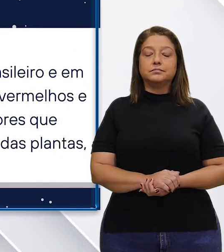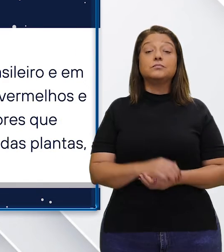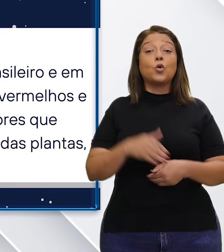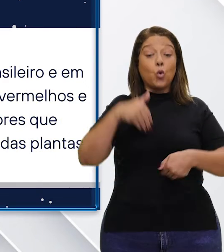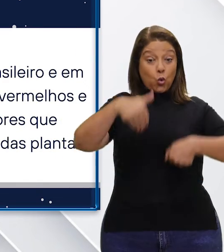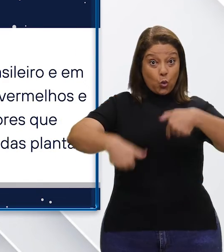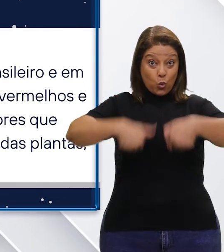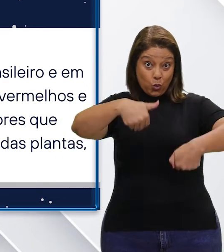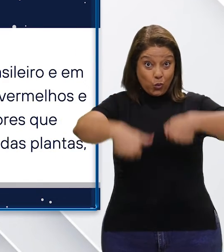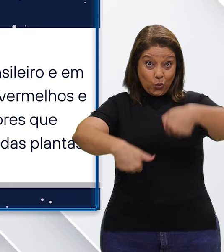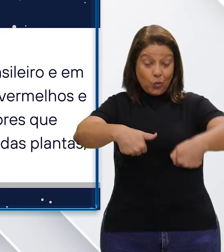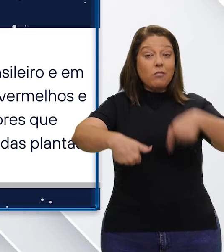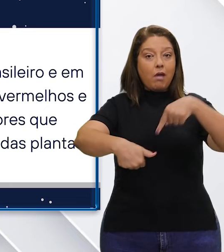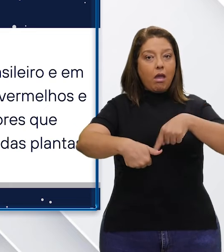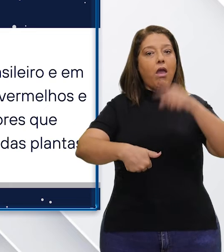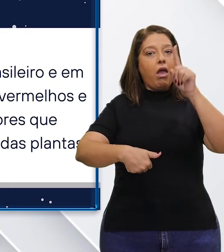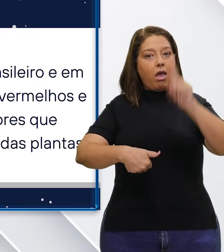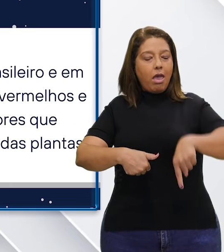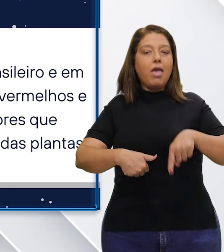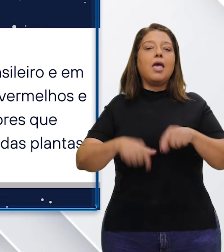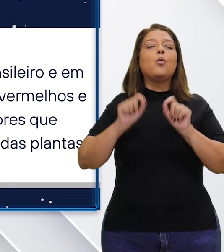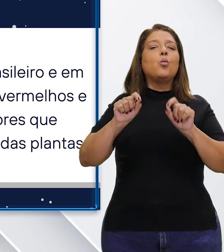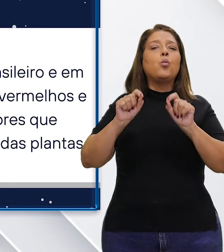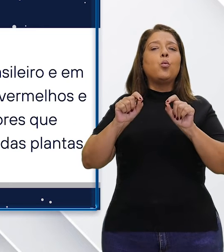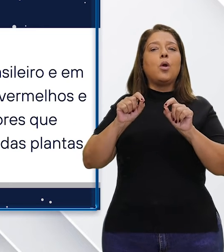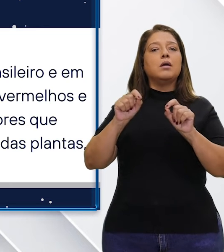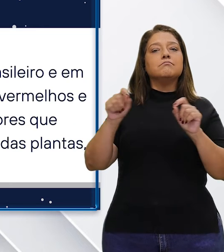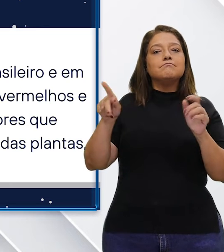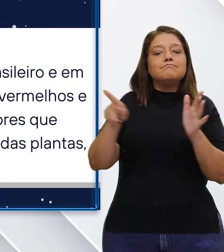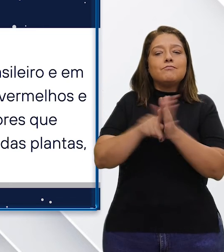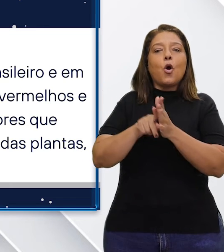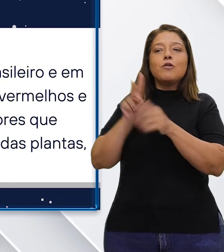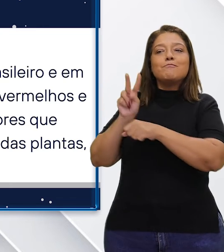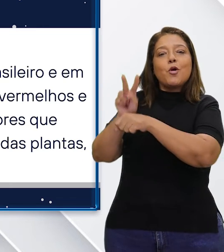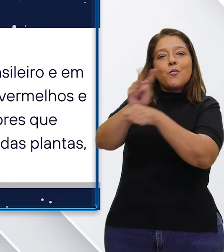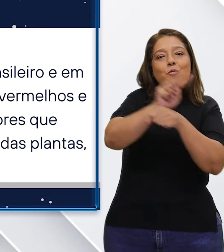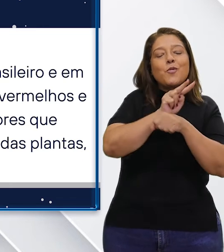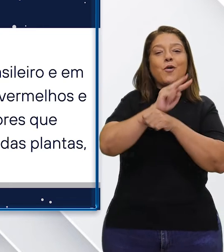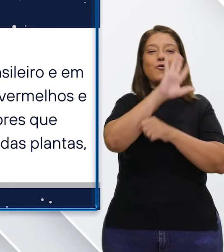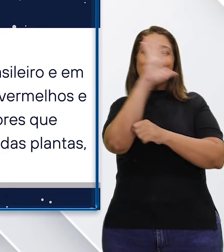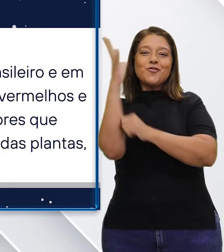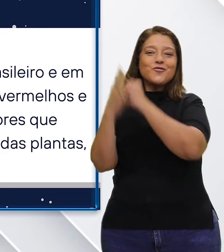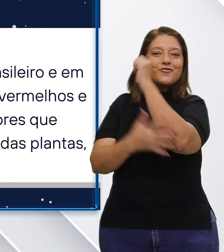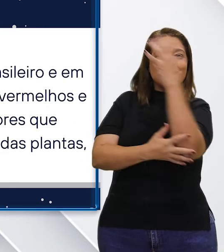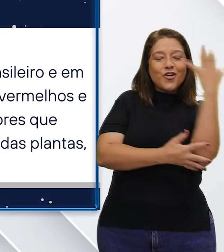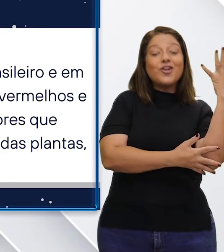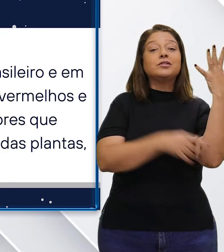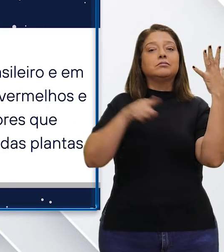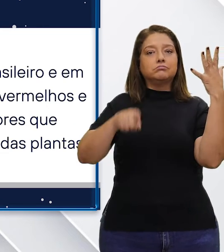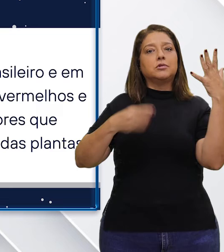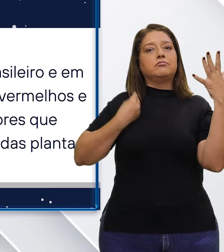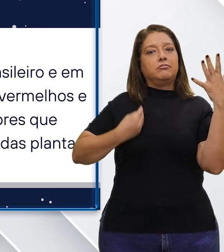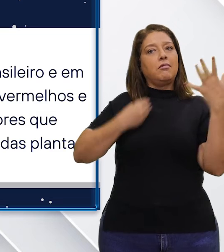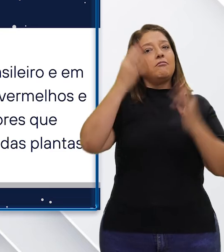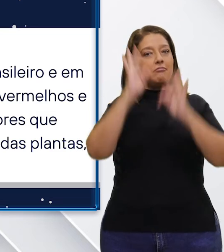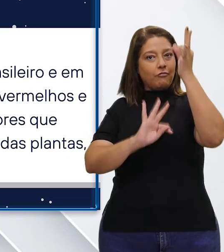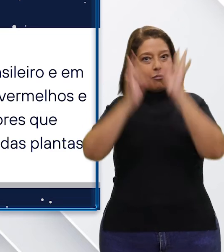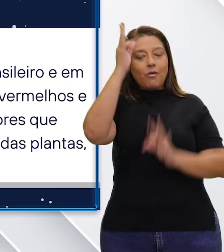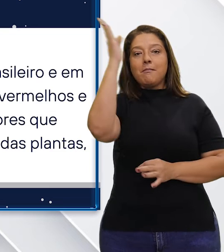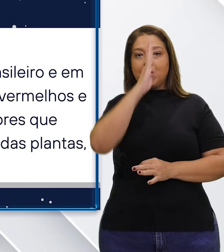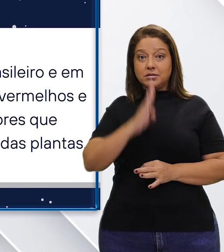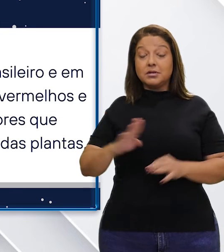O Curupira é uma entidade protetora das florestas, presente no folclore